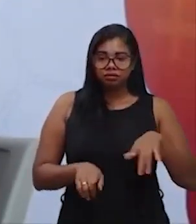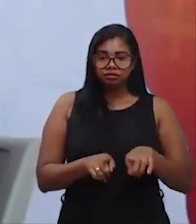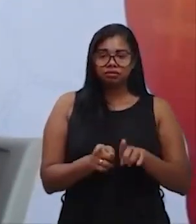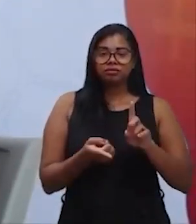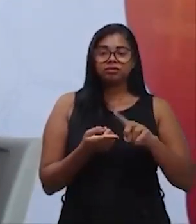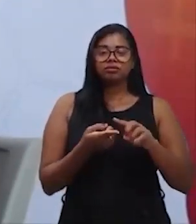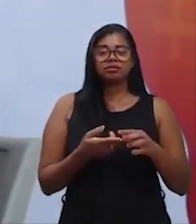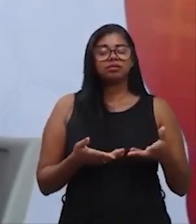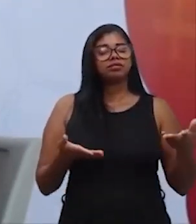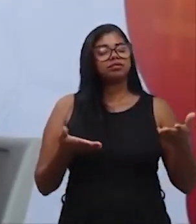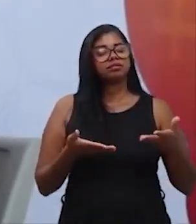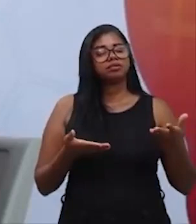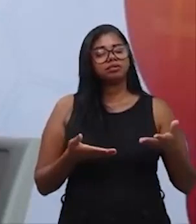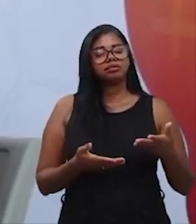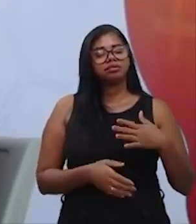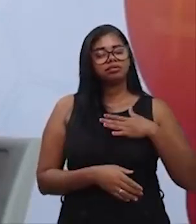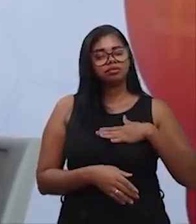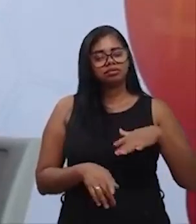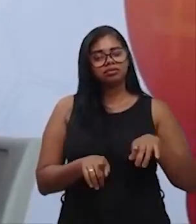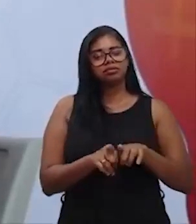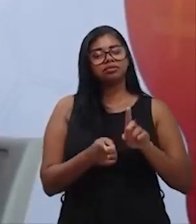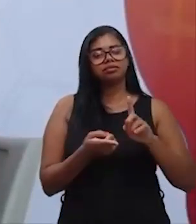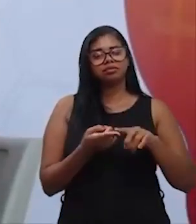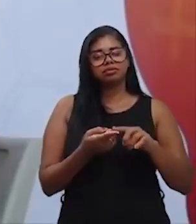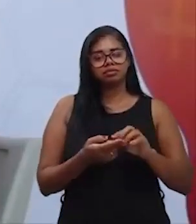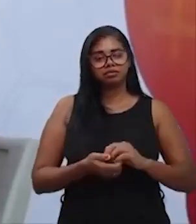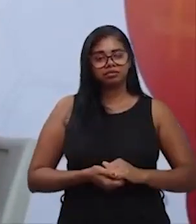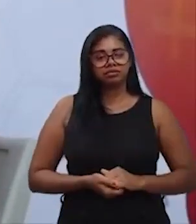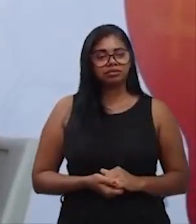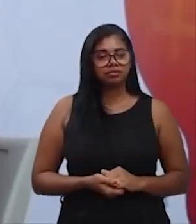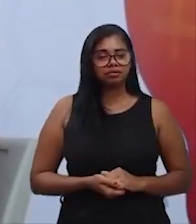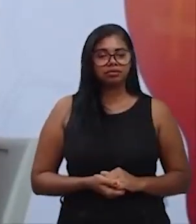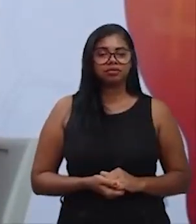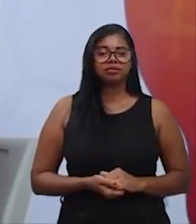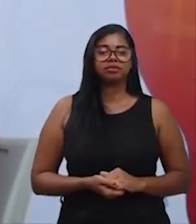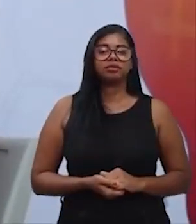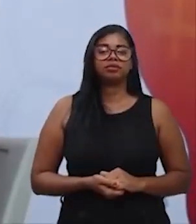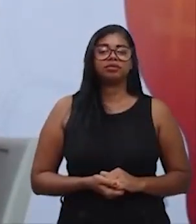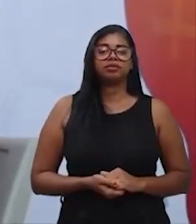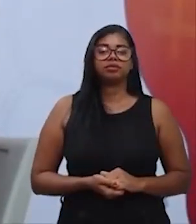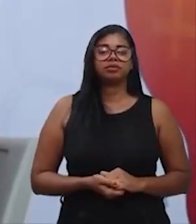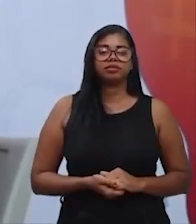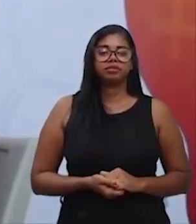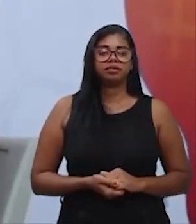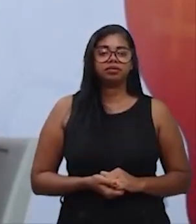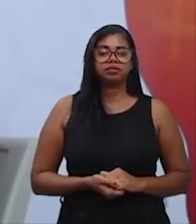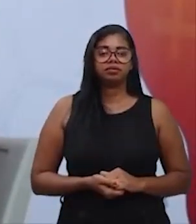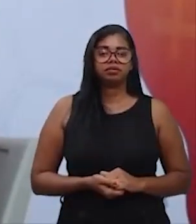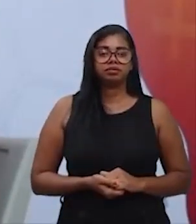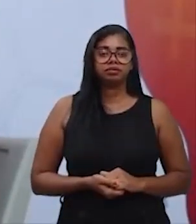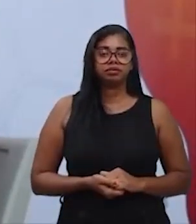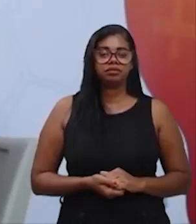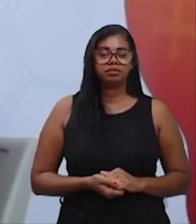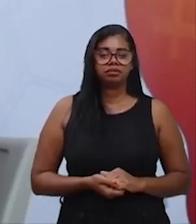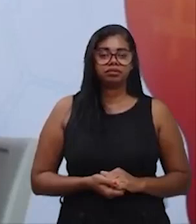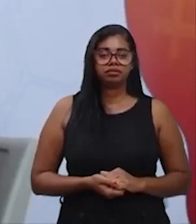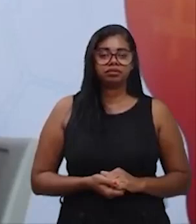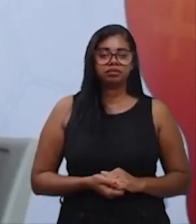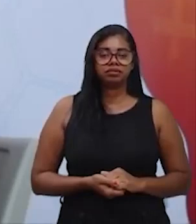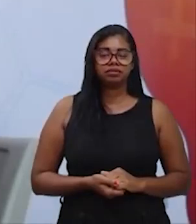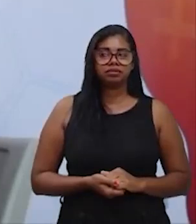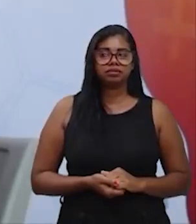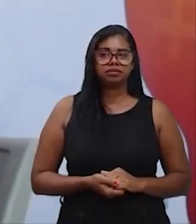hoje eu ainda gosto dessa coisa de recortar. Agora não precisa ser papel. Eu acho que é muito interessante quando você olha